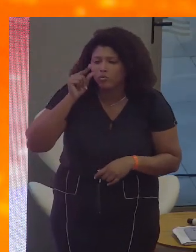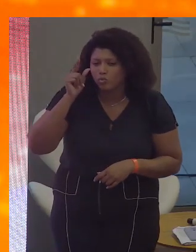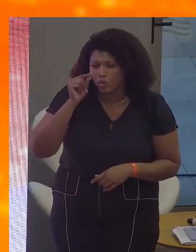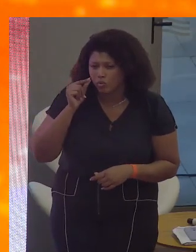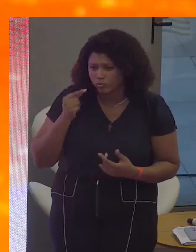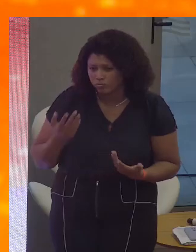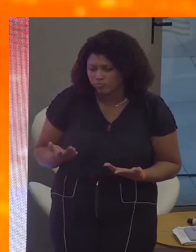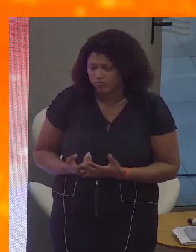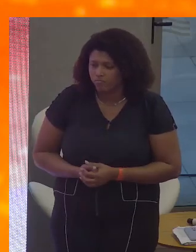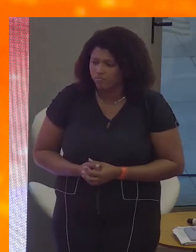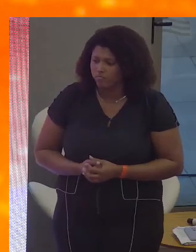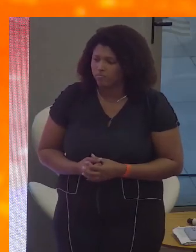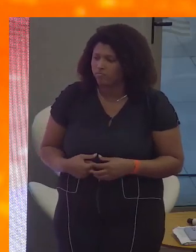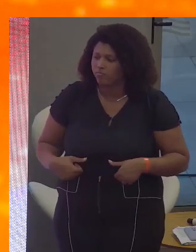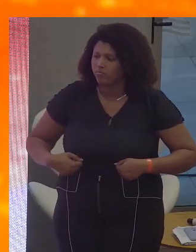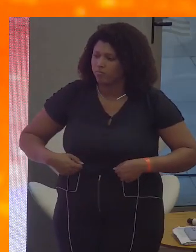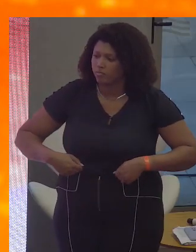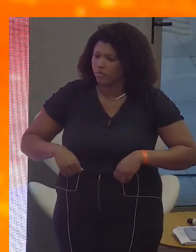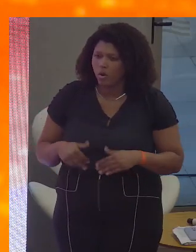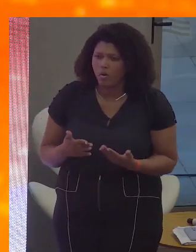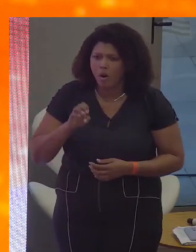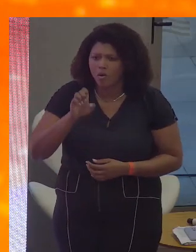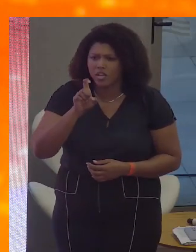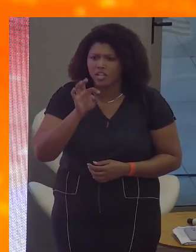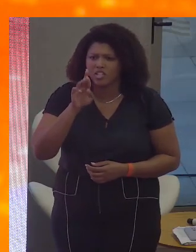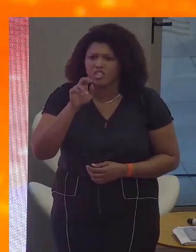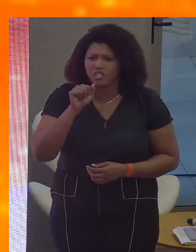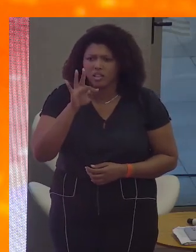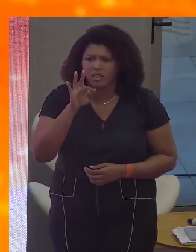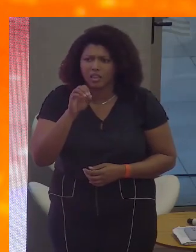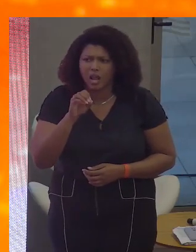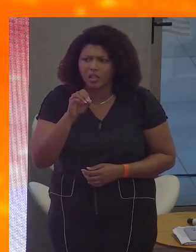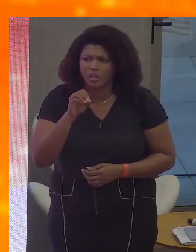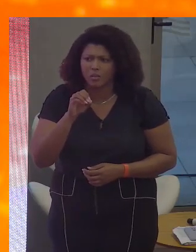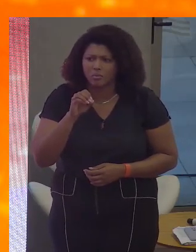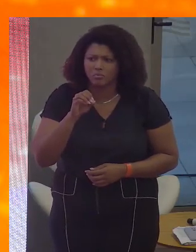667M. Que extrato padronizado é esse? Sabe?